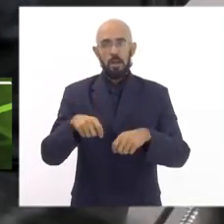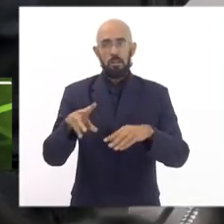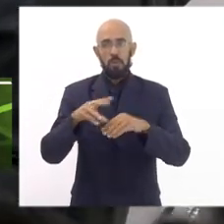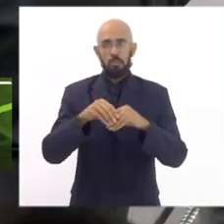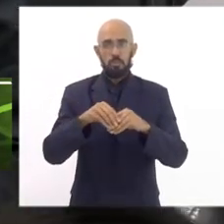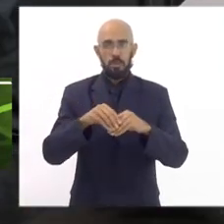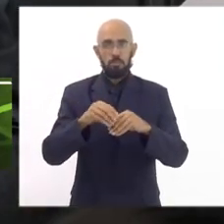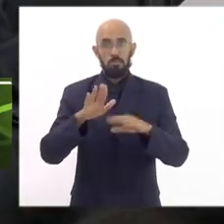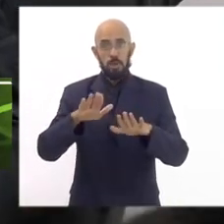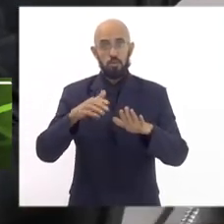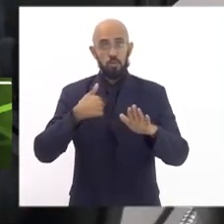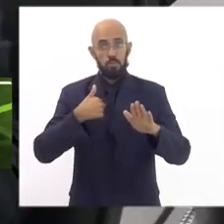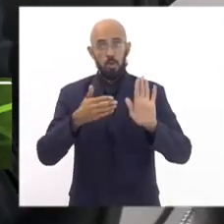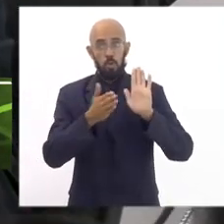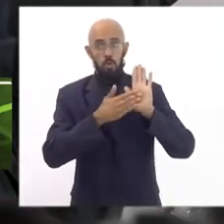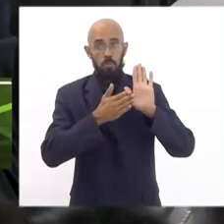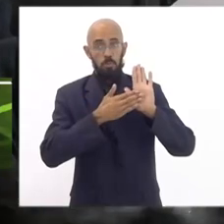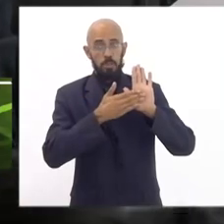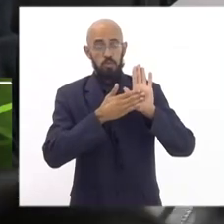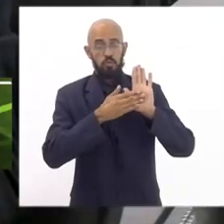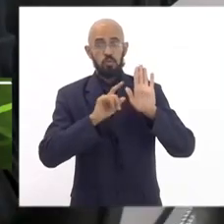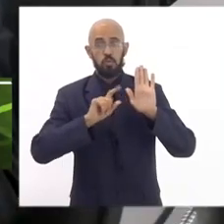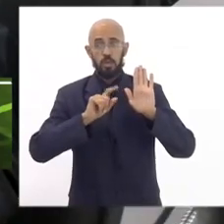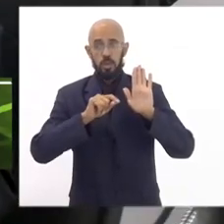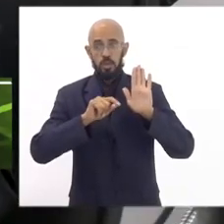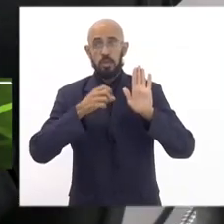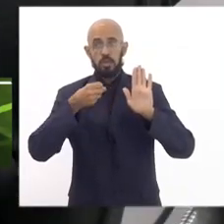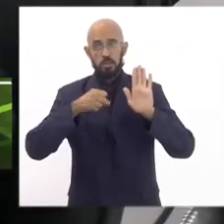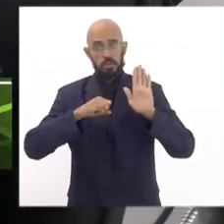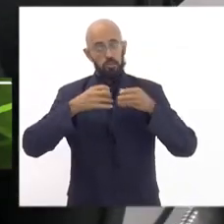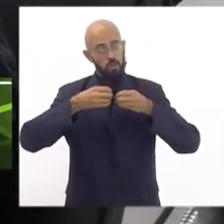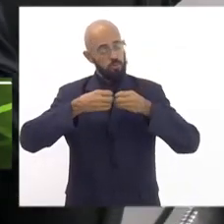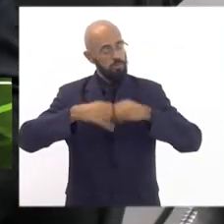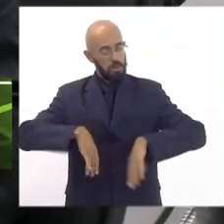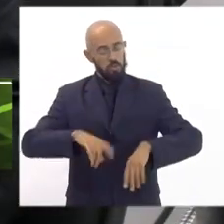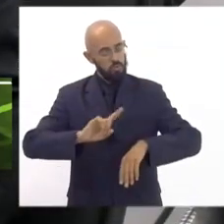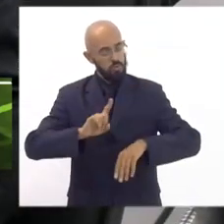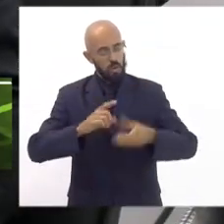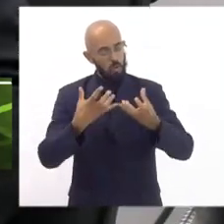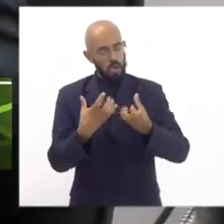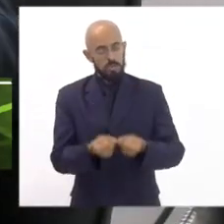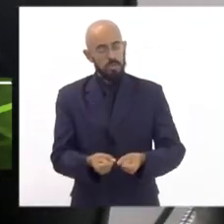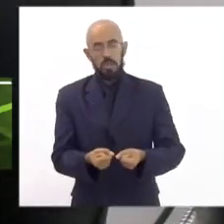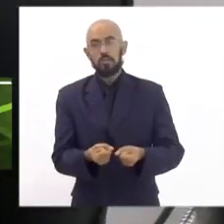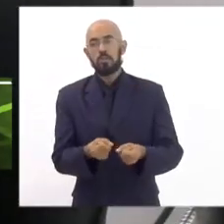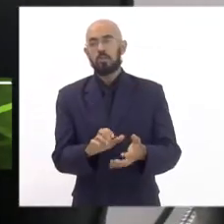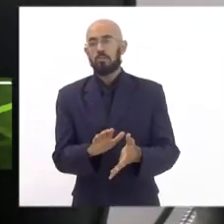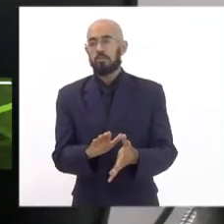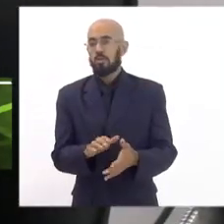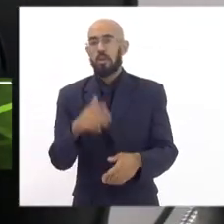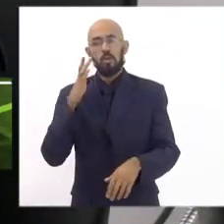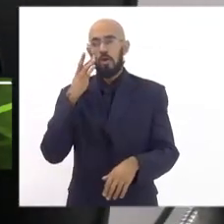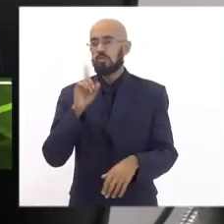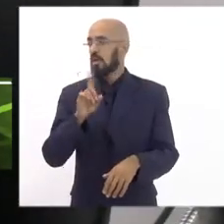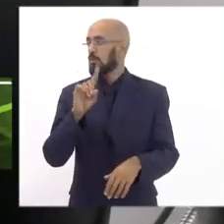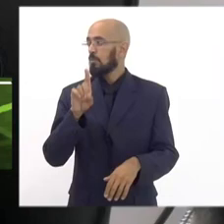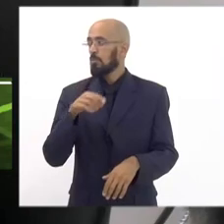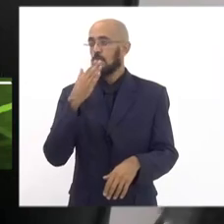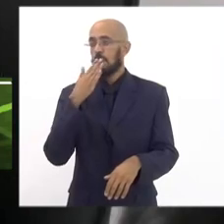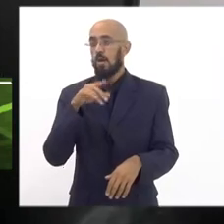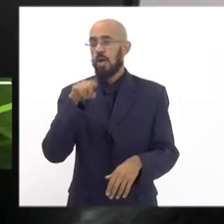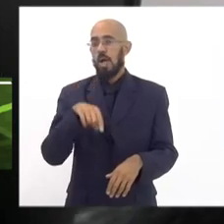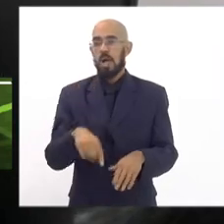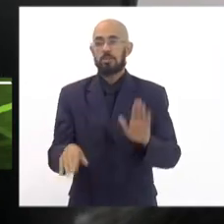meu compromisso de que, se for de prejuízo, eu não acolho como subemendas. Eu não sei quais são as propostas. Pode